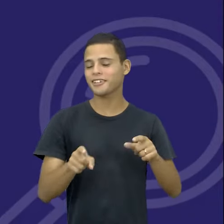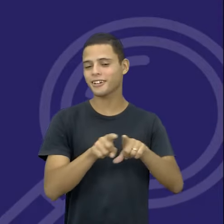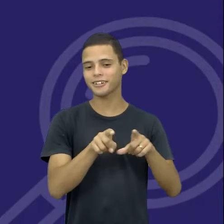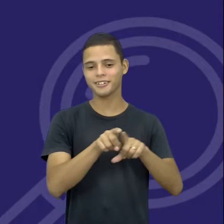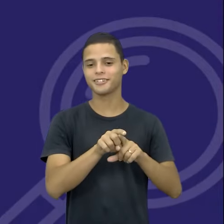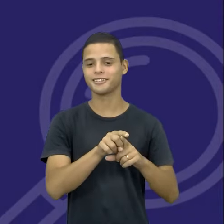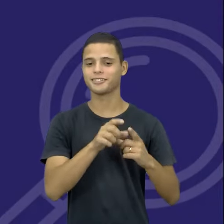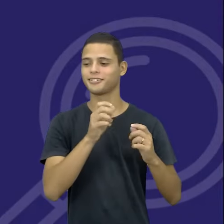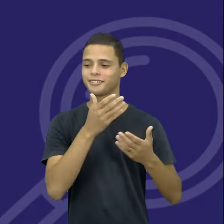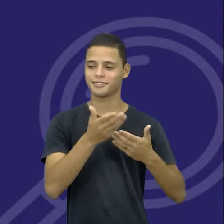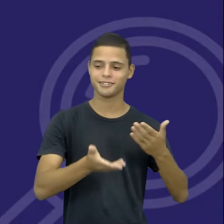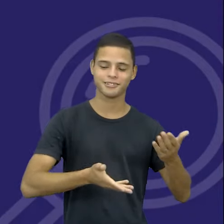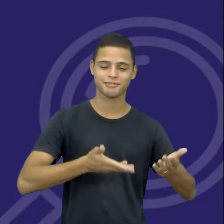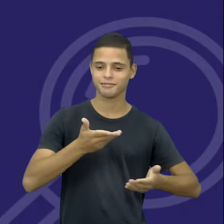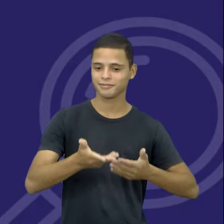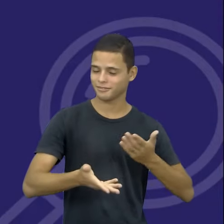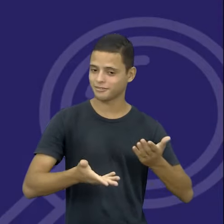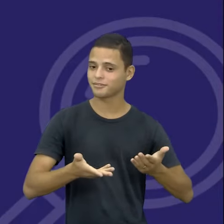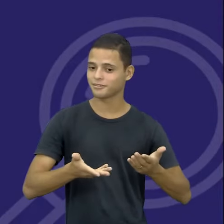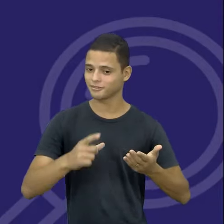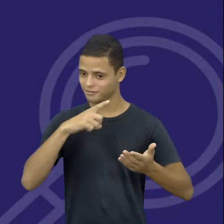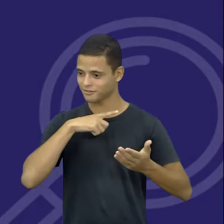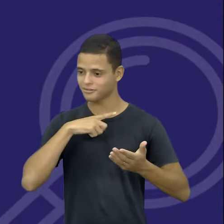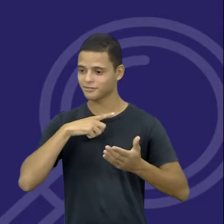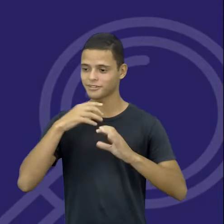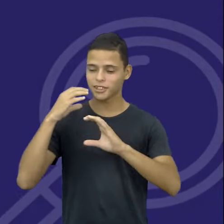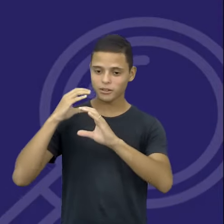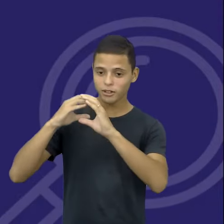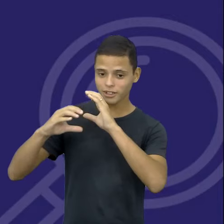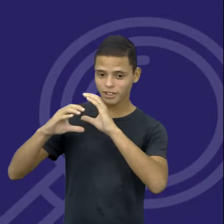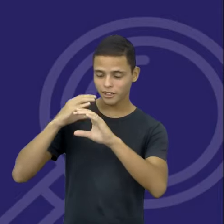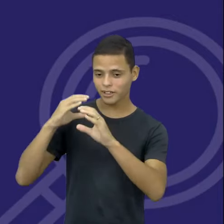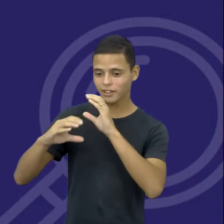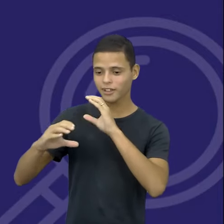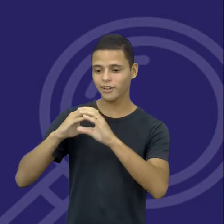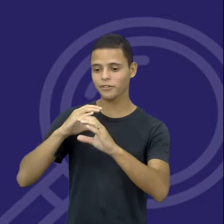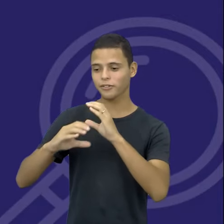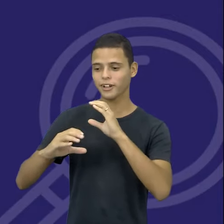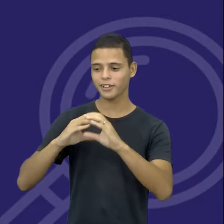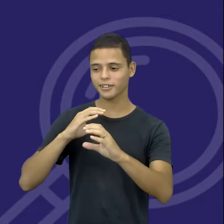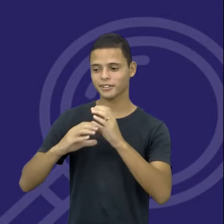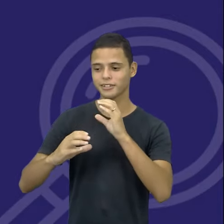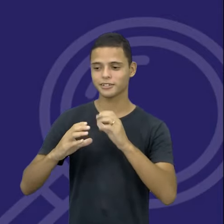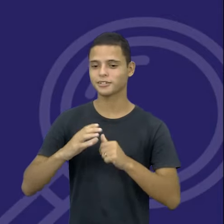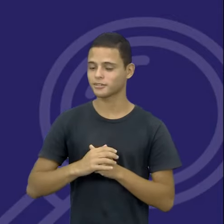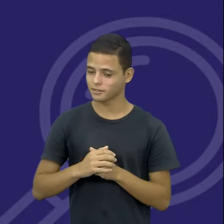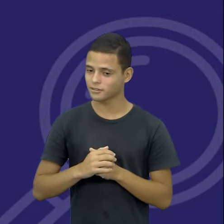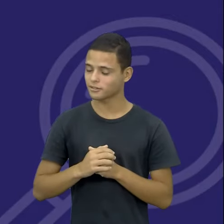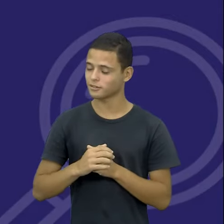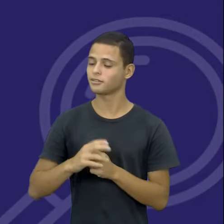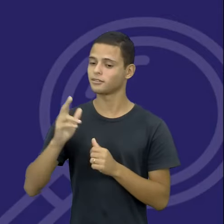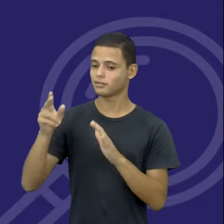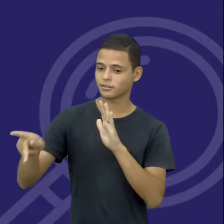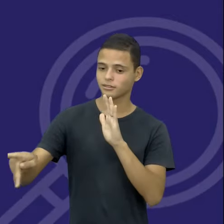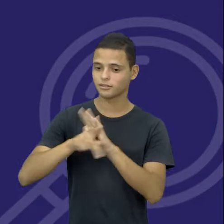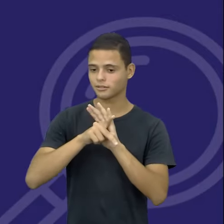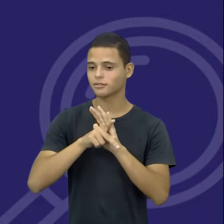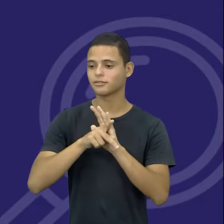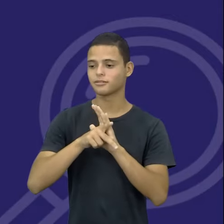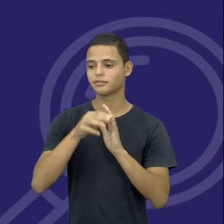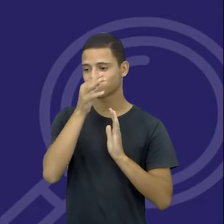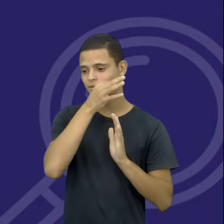o entendimento, para que haja comunicação, né, não só a comunicação, mas a própria